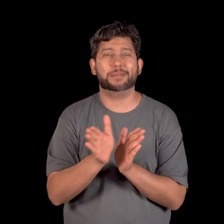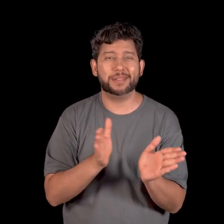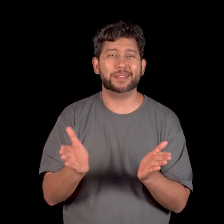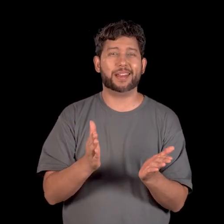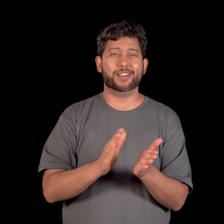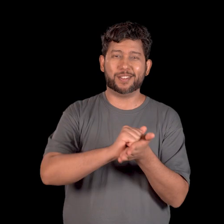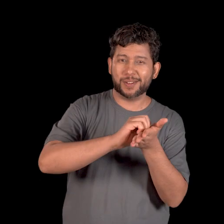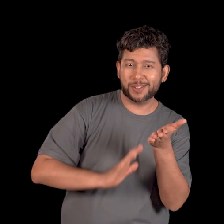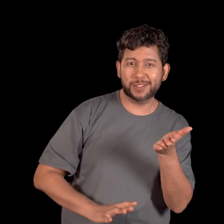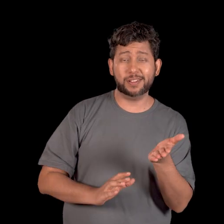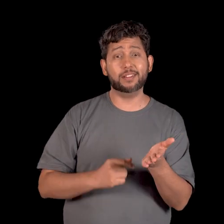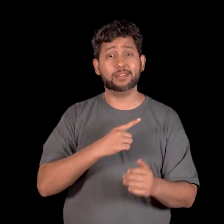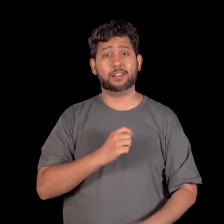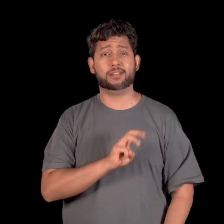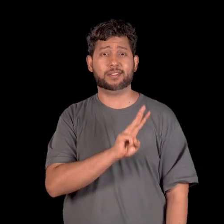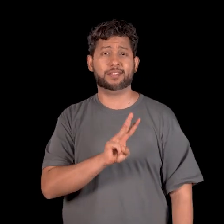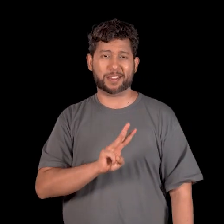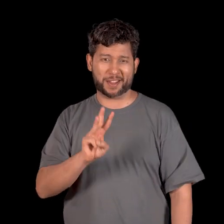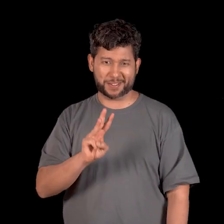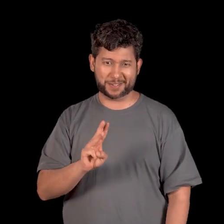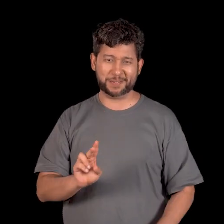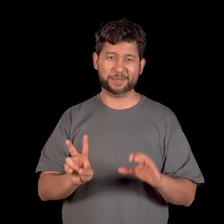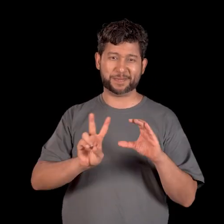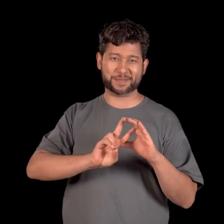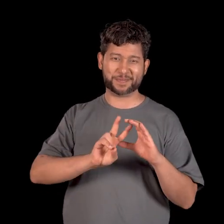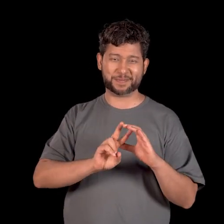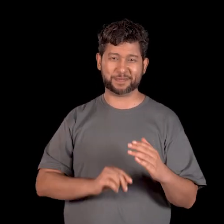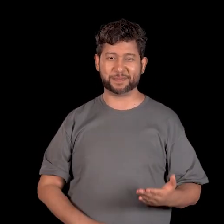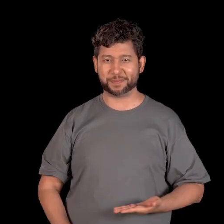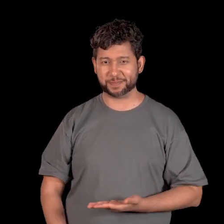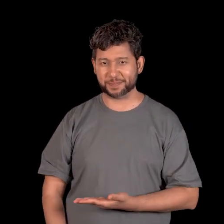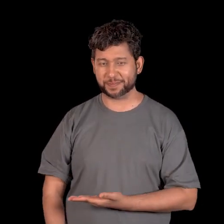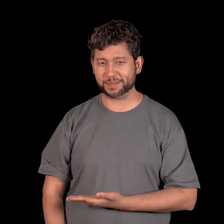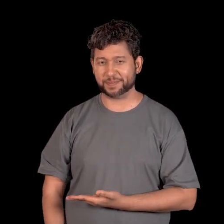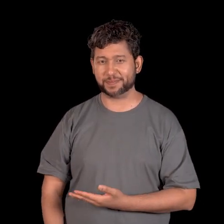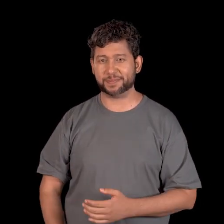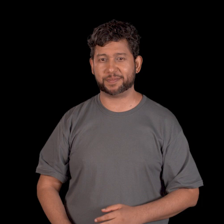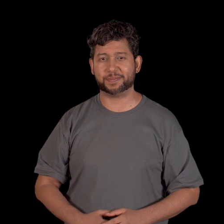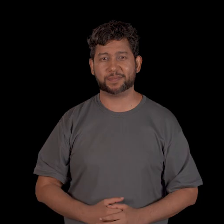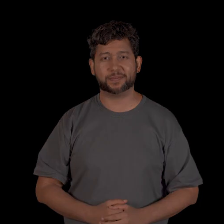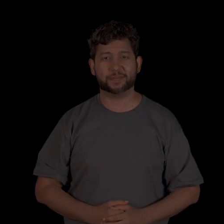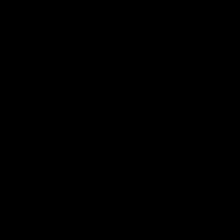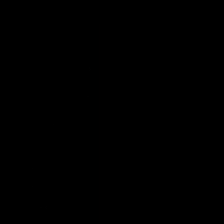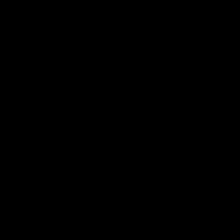formato acessível, cartilhas pedagógicas entre outros, visite o nosso site em